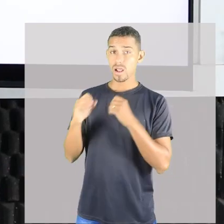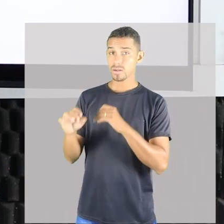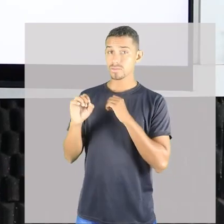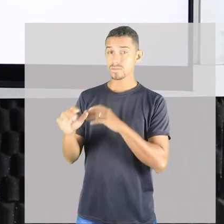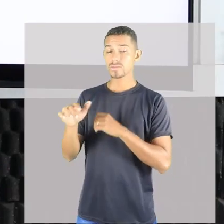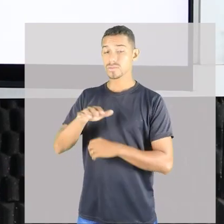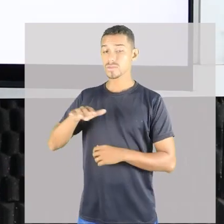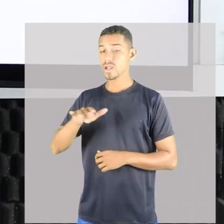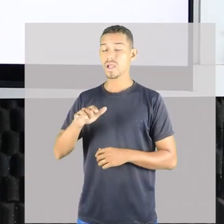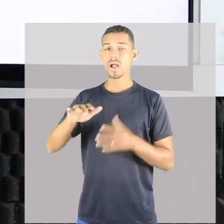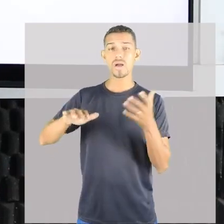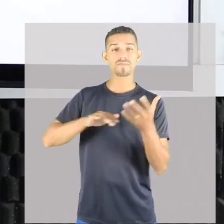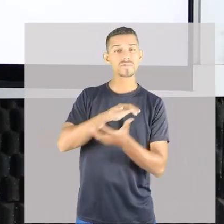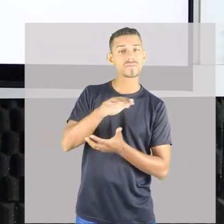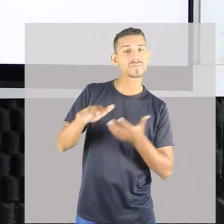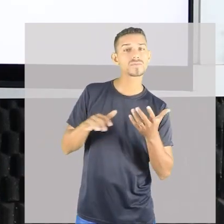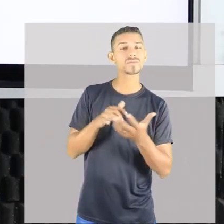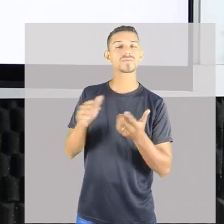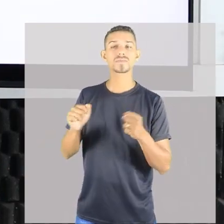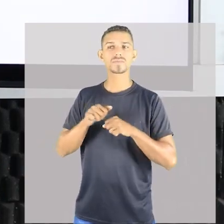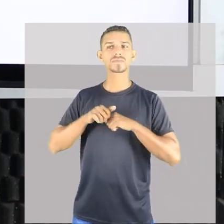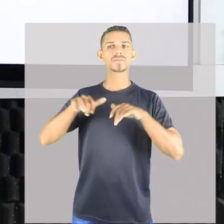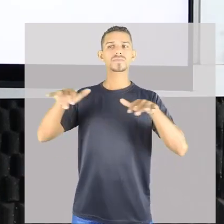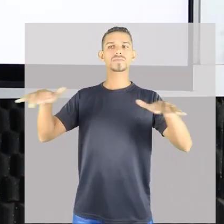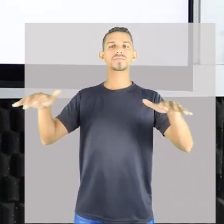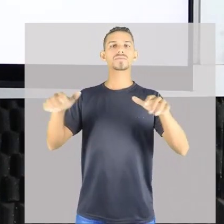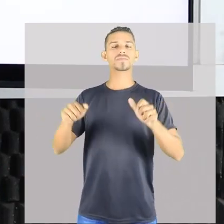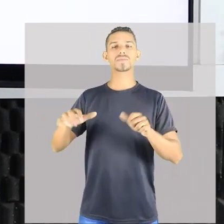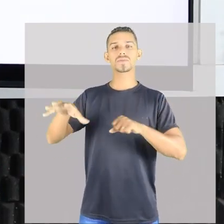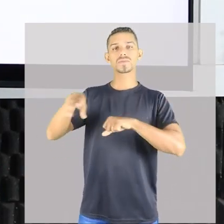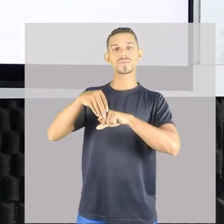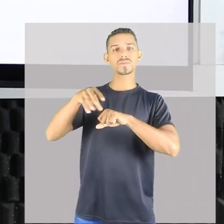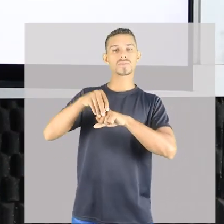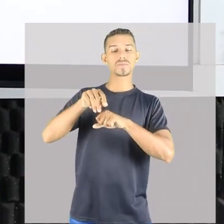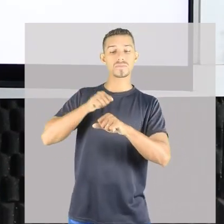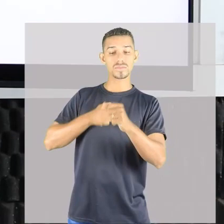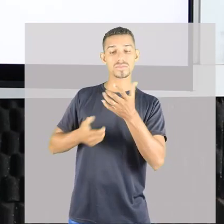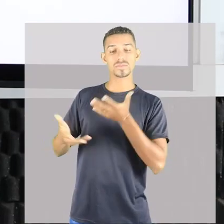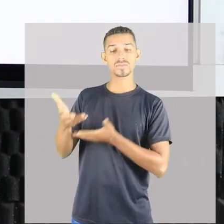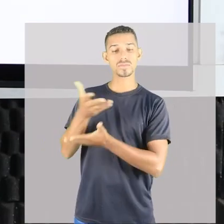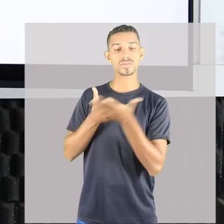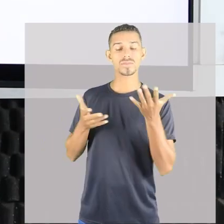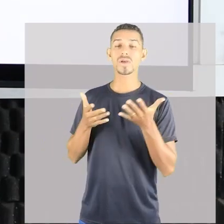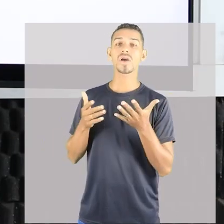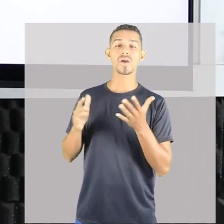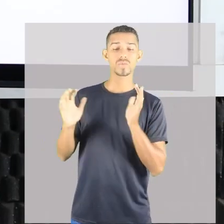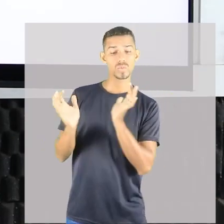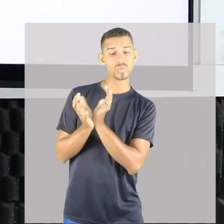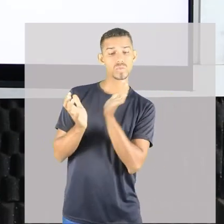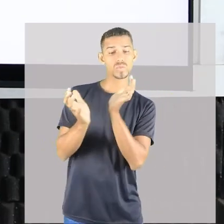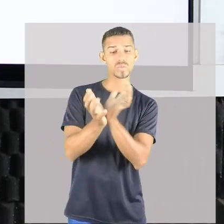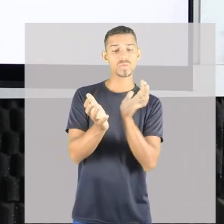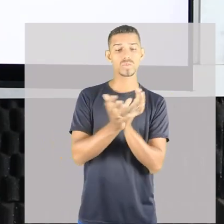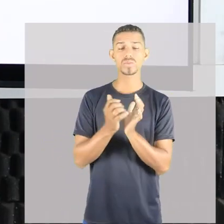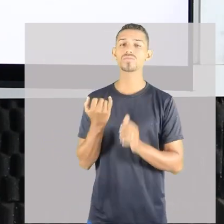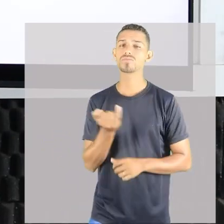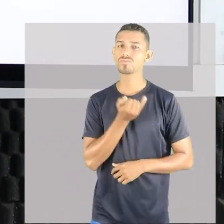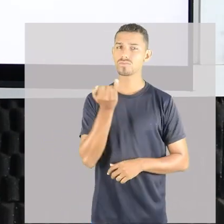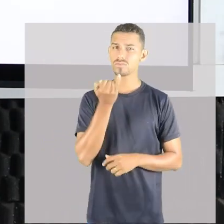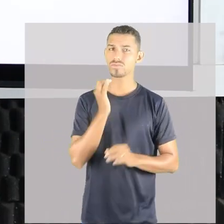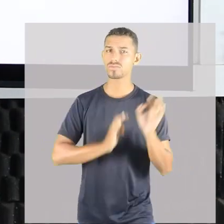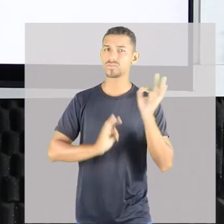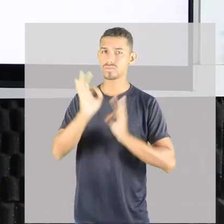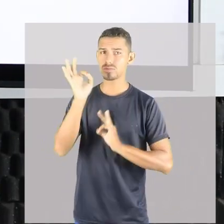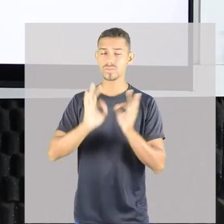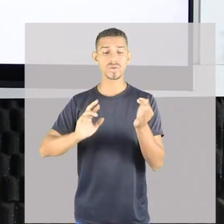para a Revolução, no sentido de ampliar, né, o conhecimento daqueles que participavam. Então, são grupos bem importantes, né, que são